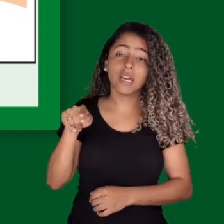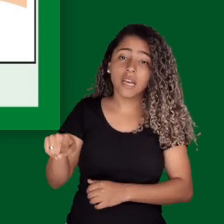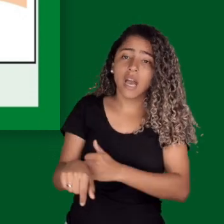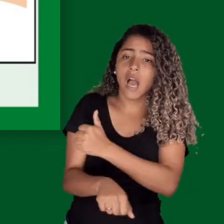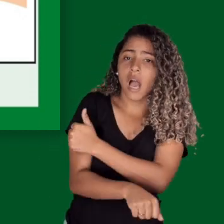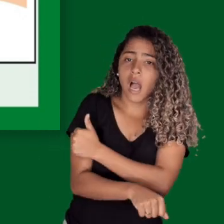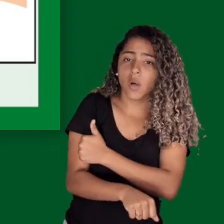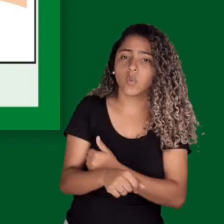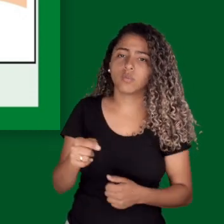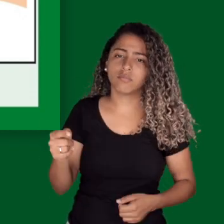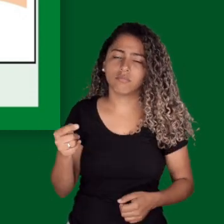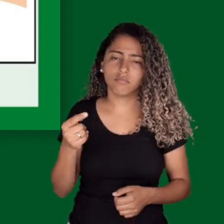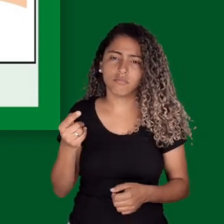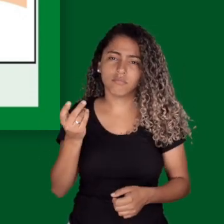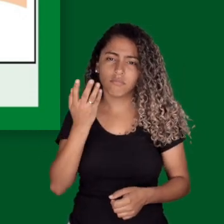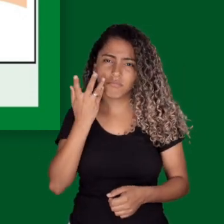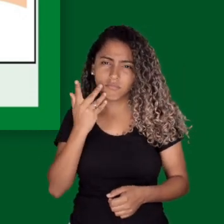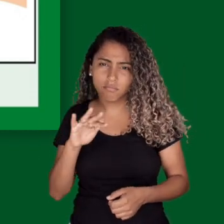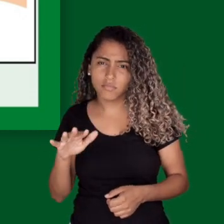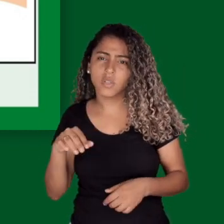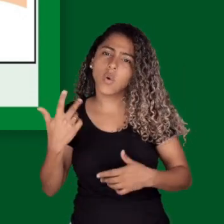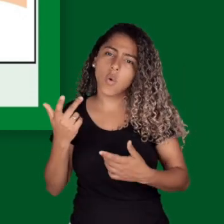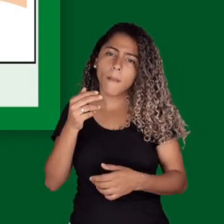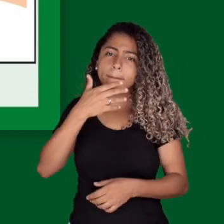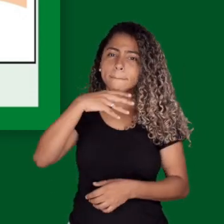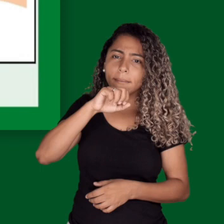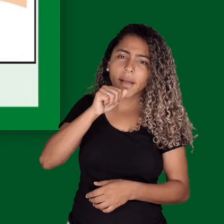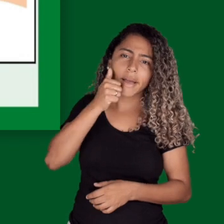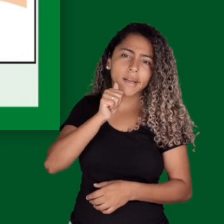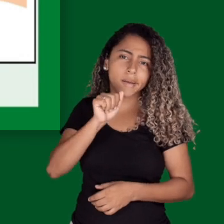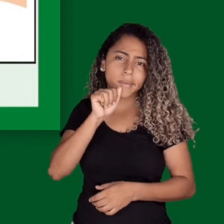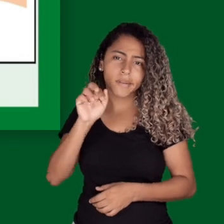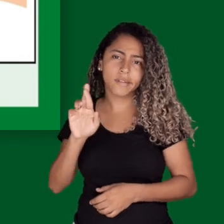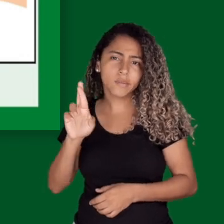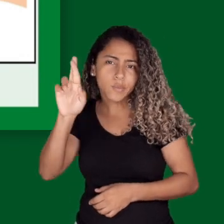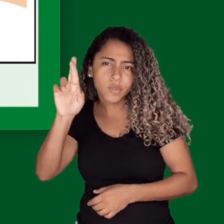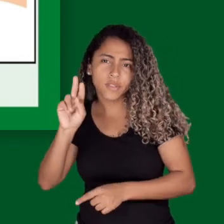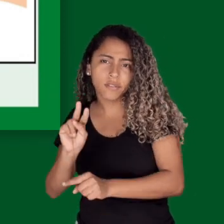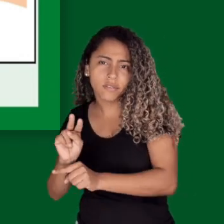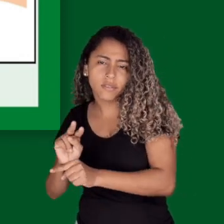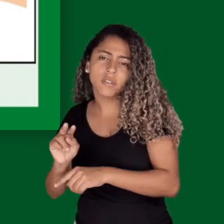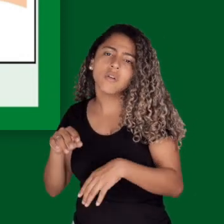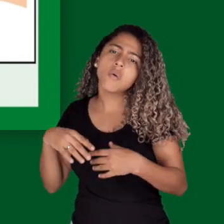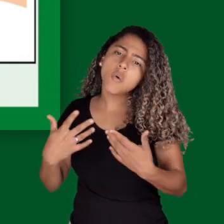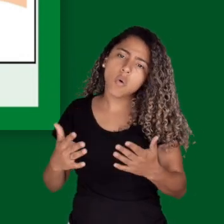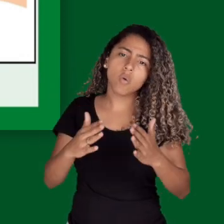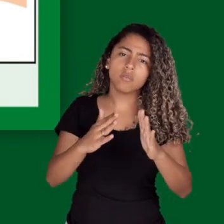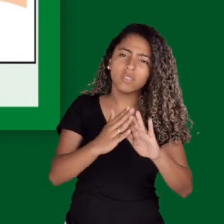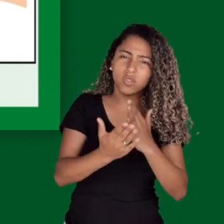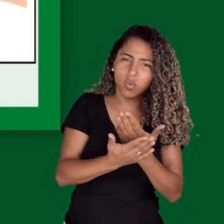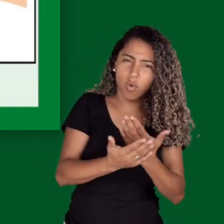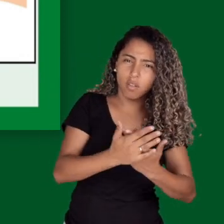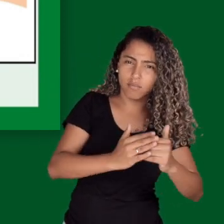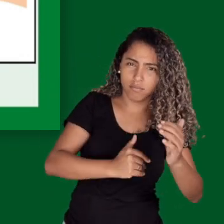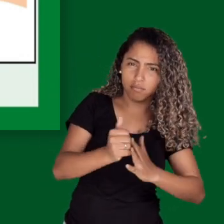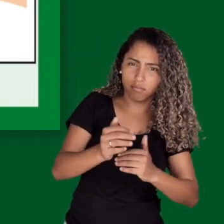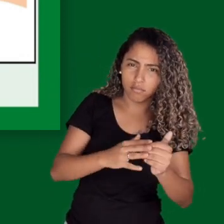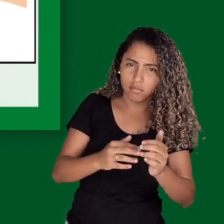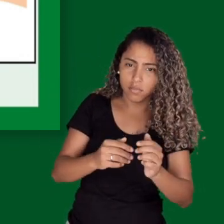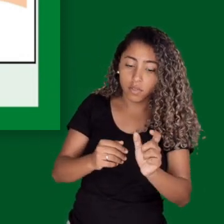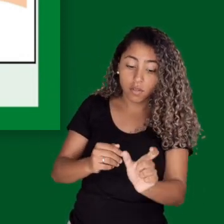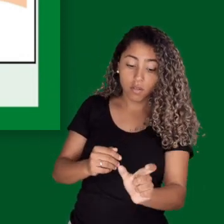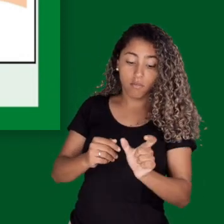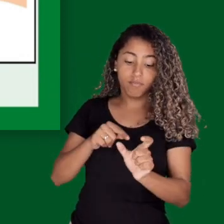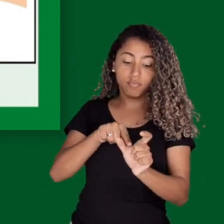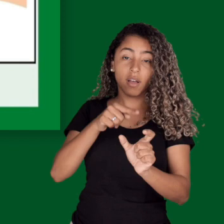tem diabetes, né, para o aluno, para a criança, para os cuidadores, para os profissionais da escola,